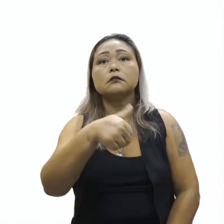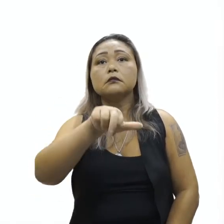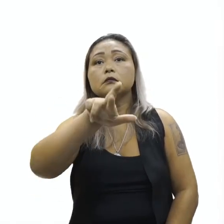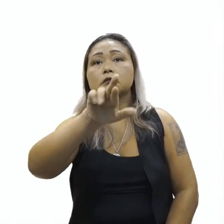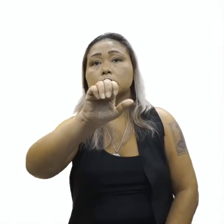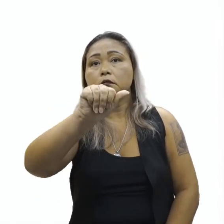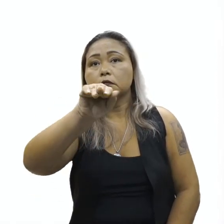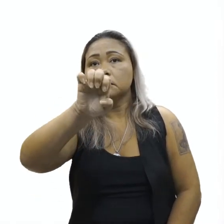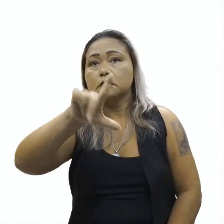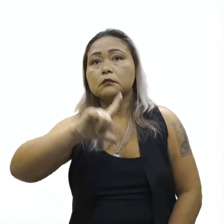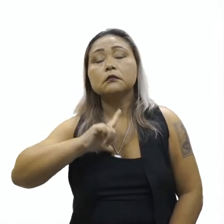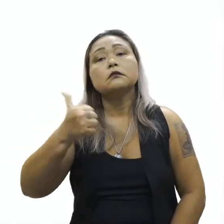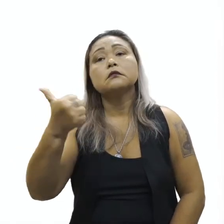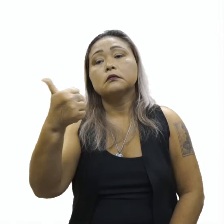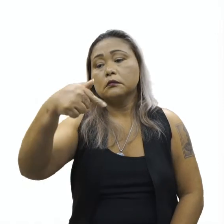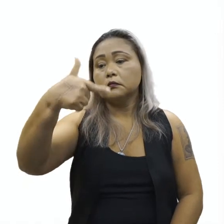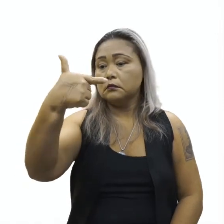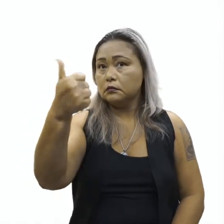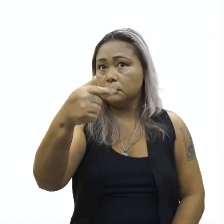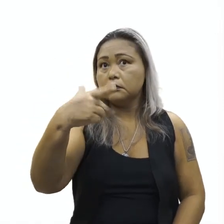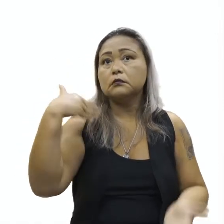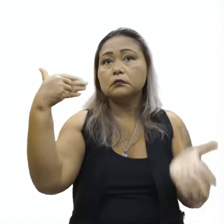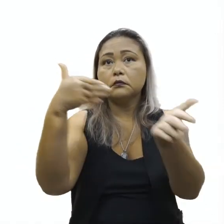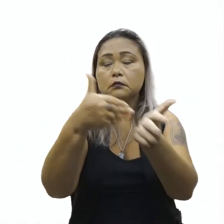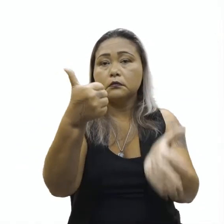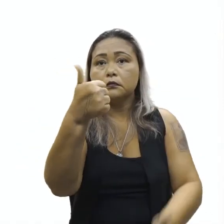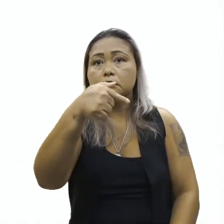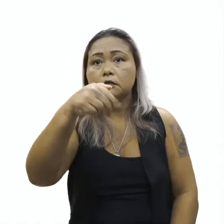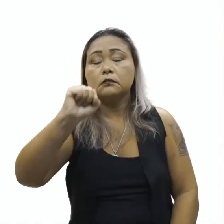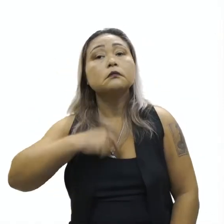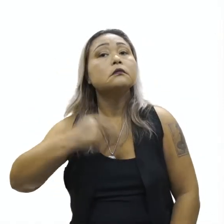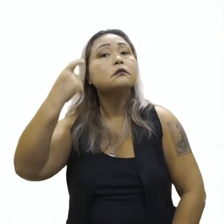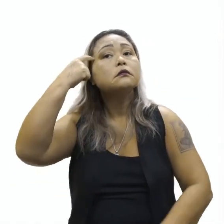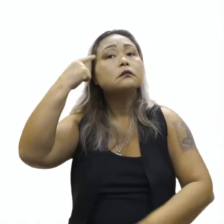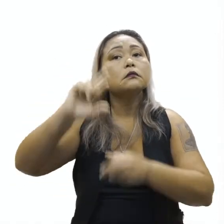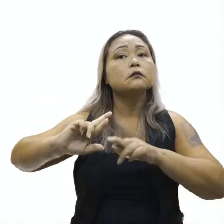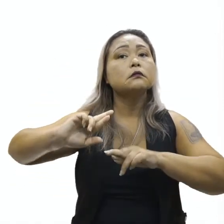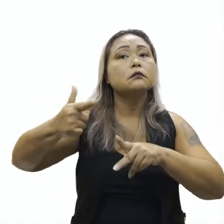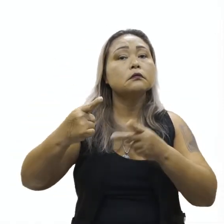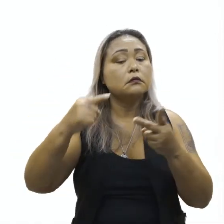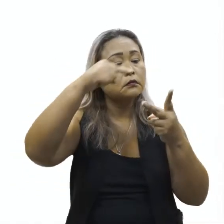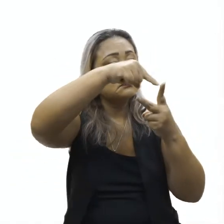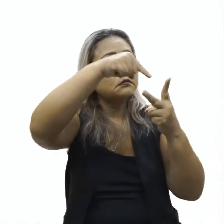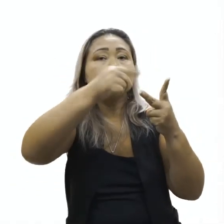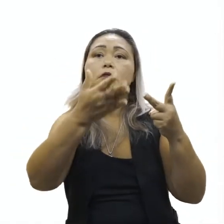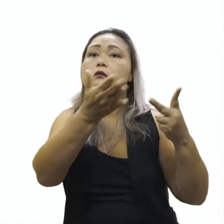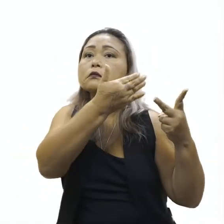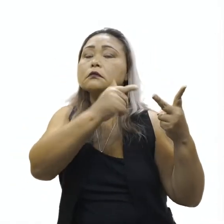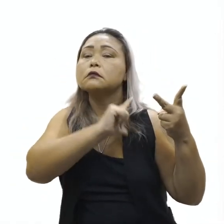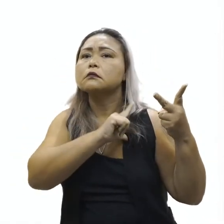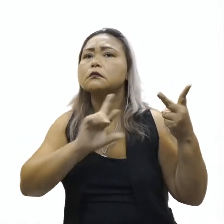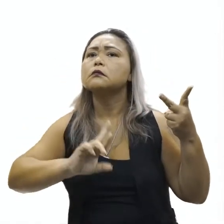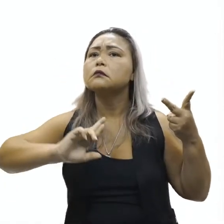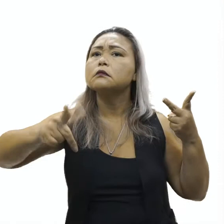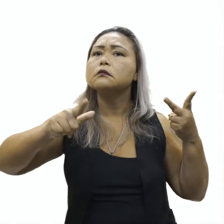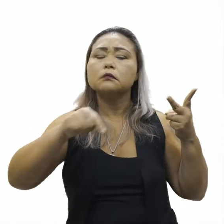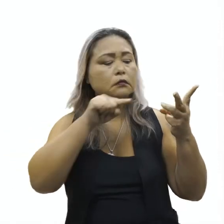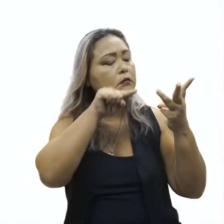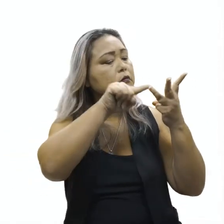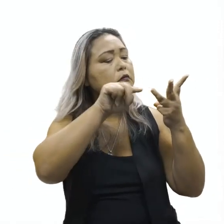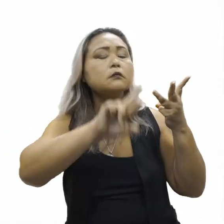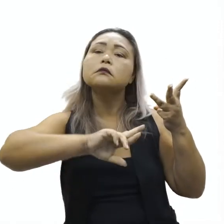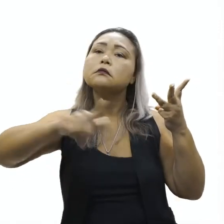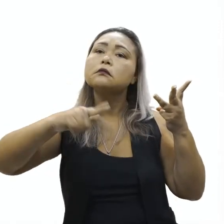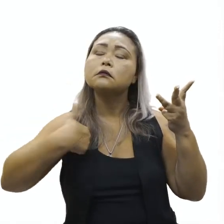1778, que pensa um pouco diferente dos dois. Ai, meu Deus, e agora? Esse daí é totalmente fora da